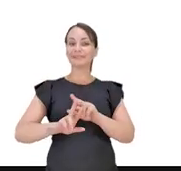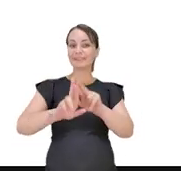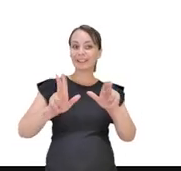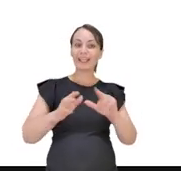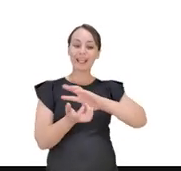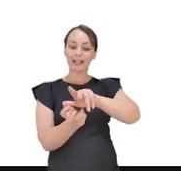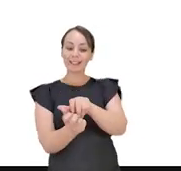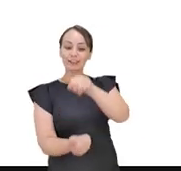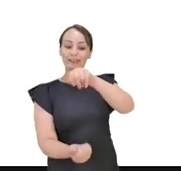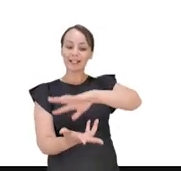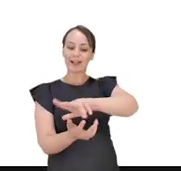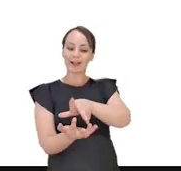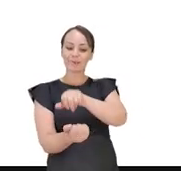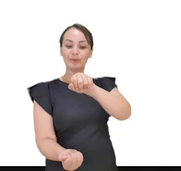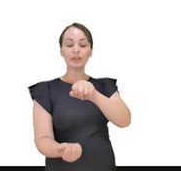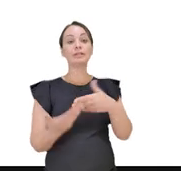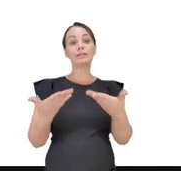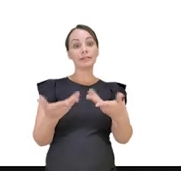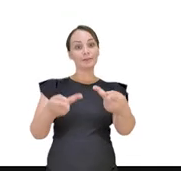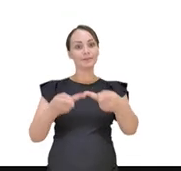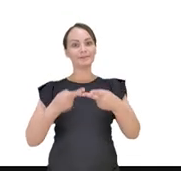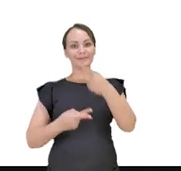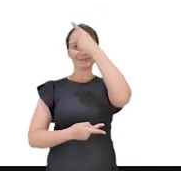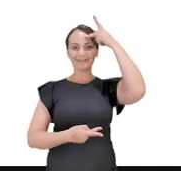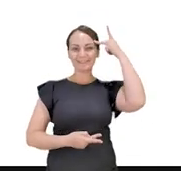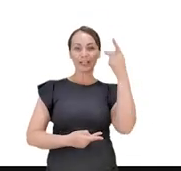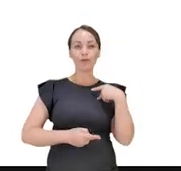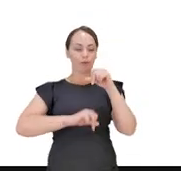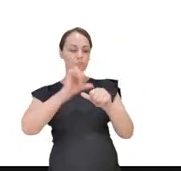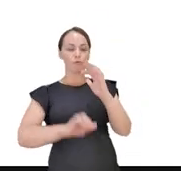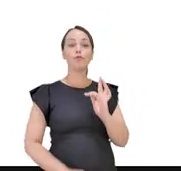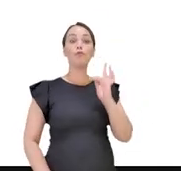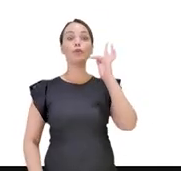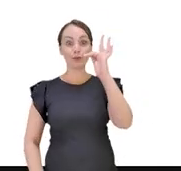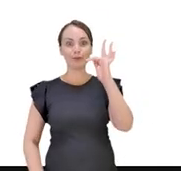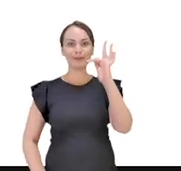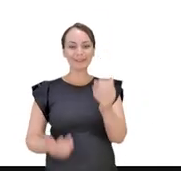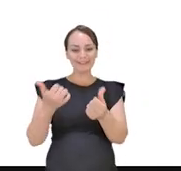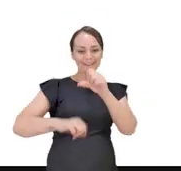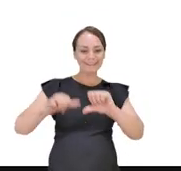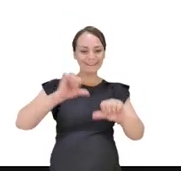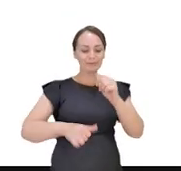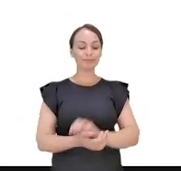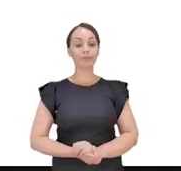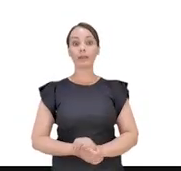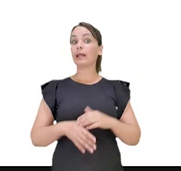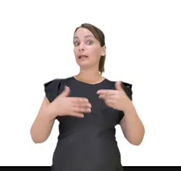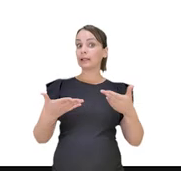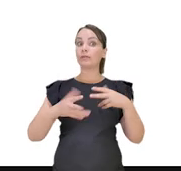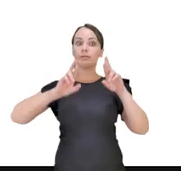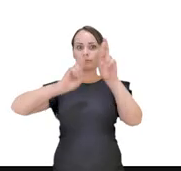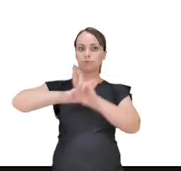que é o slime, né? Então convida a garotada aí para se tornar um químico no futuro. Bom, vocês estão observando que a química